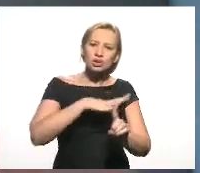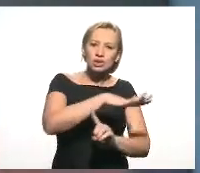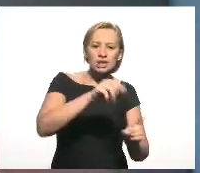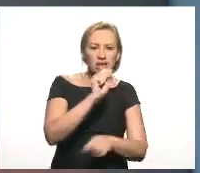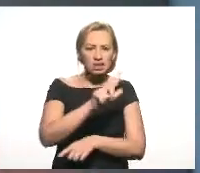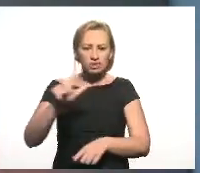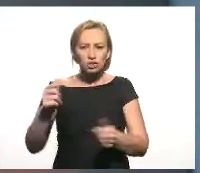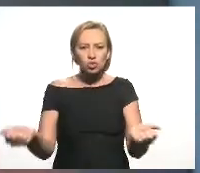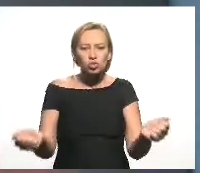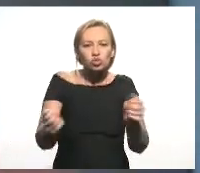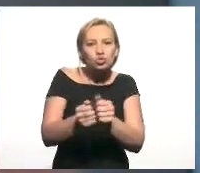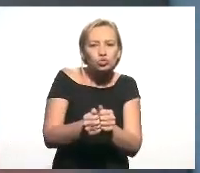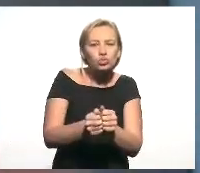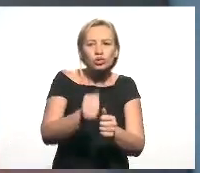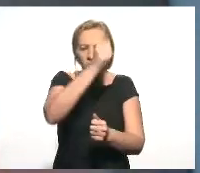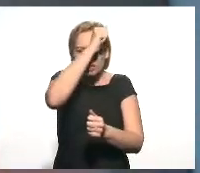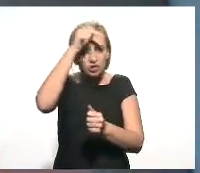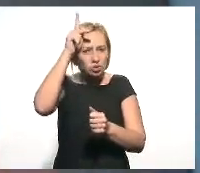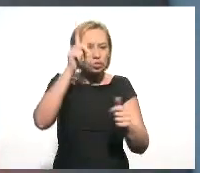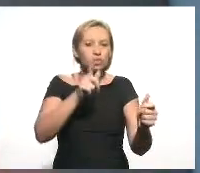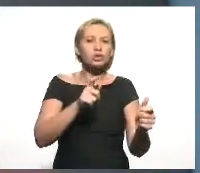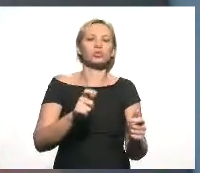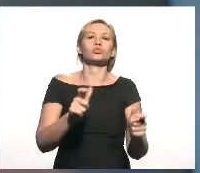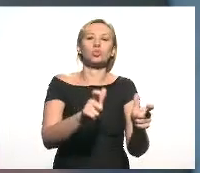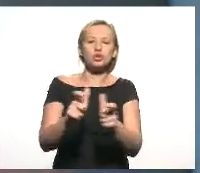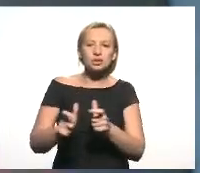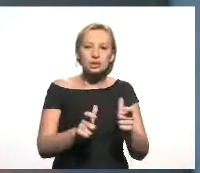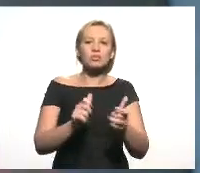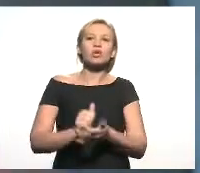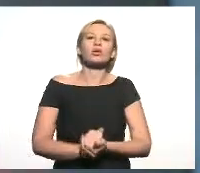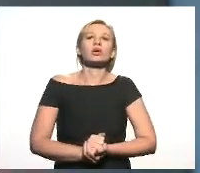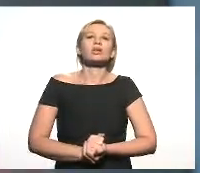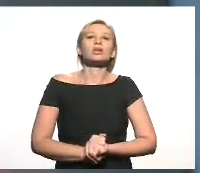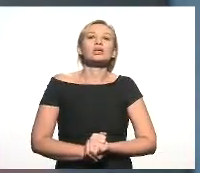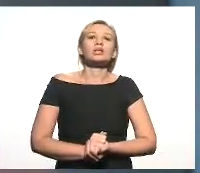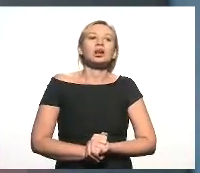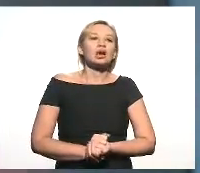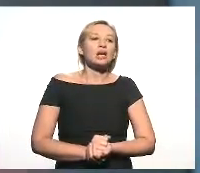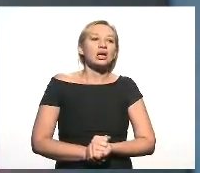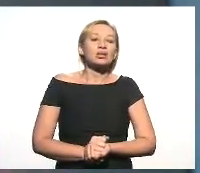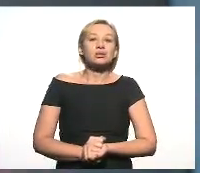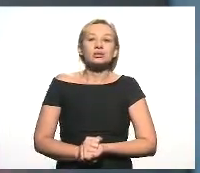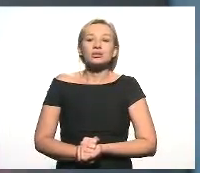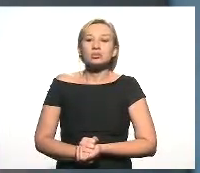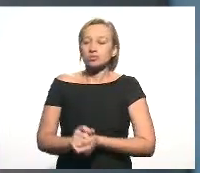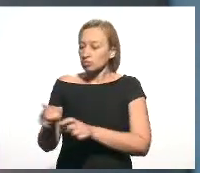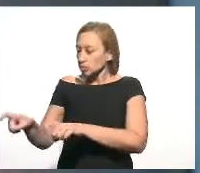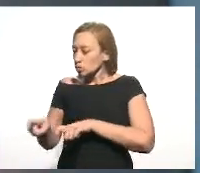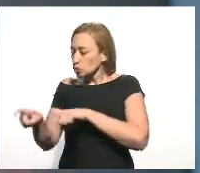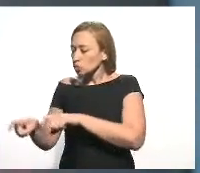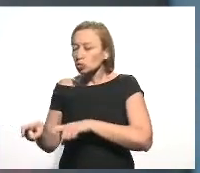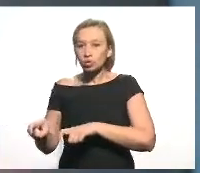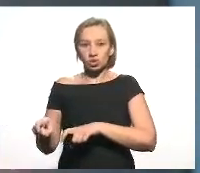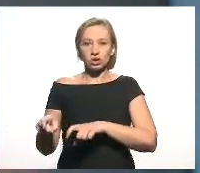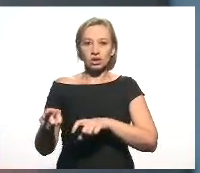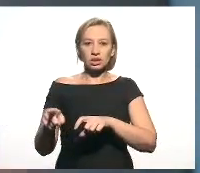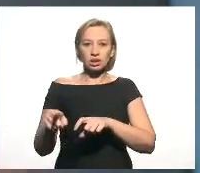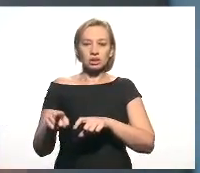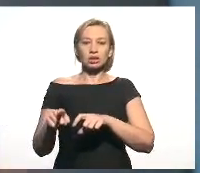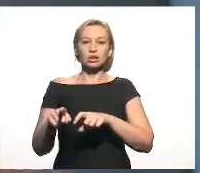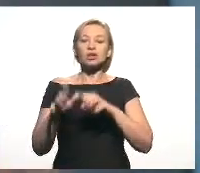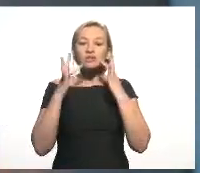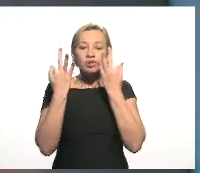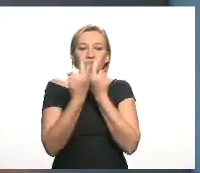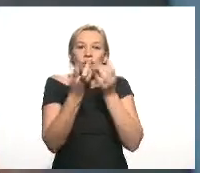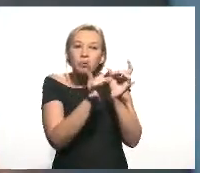conjunto com a prefeitura do município, e que levam agricultores familiares para vender seus produtos